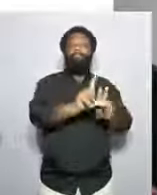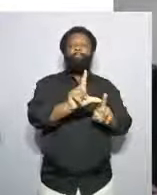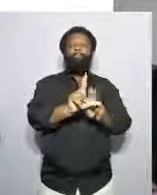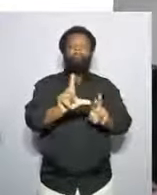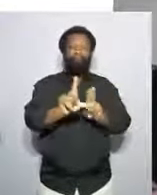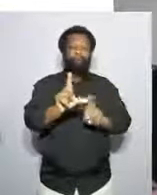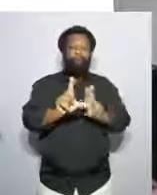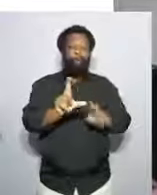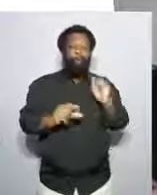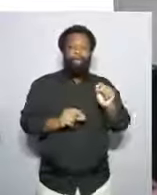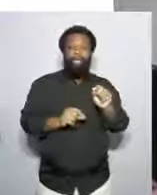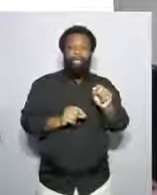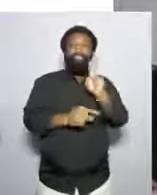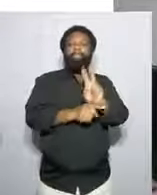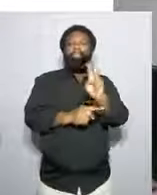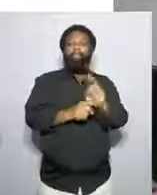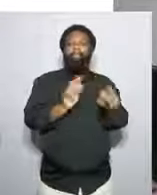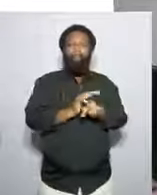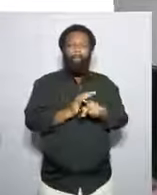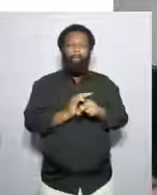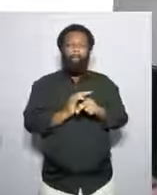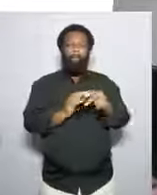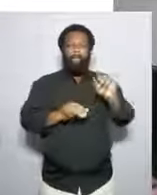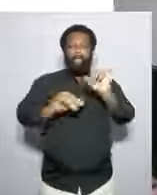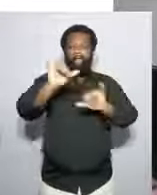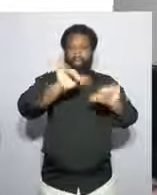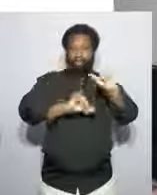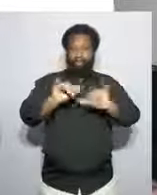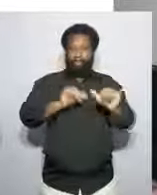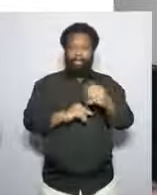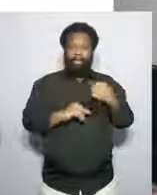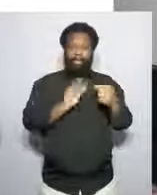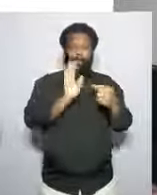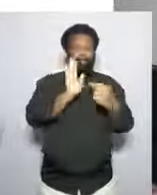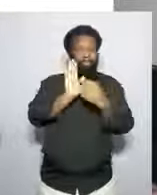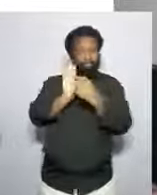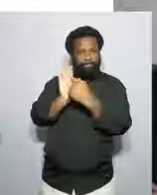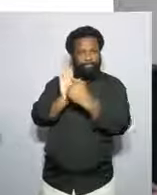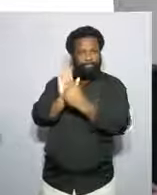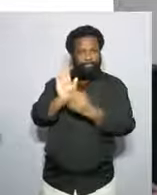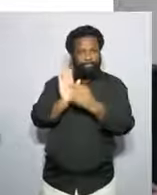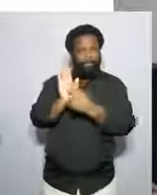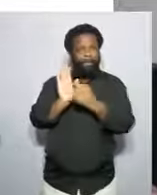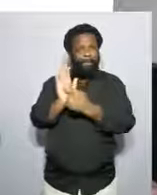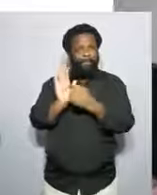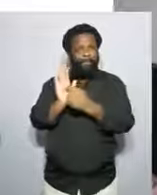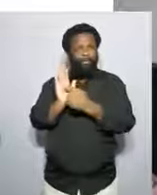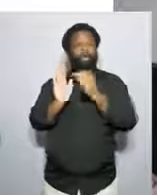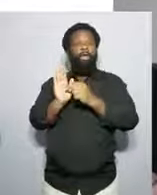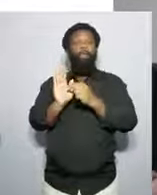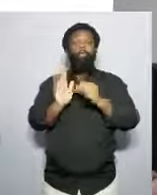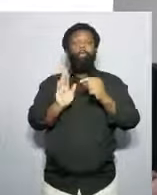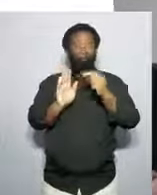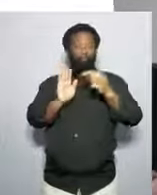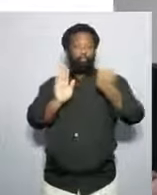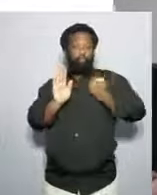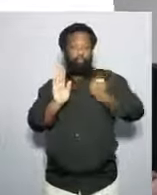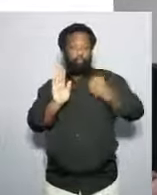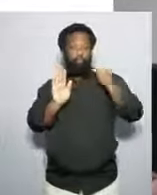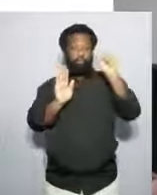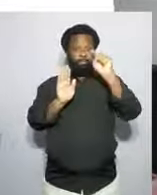O símbolo do elemento químico ele fica representado no meio, no centro do quadradinho, o número